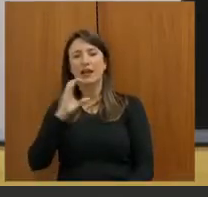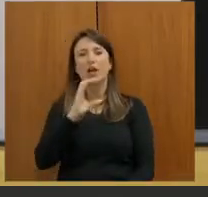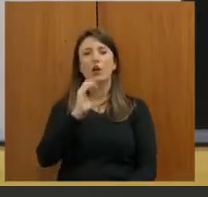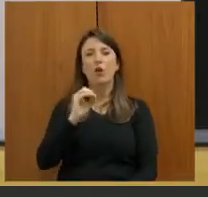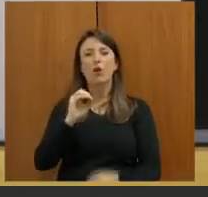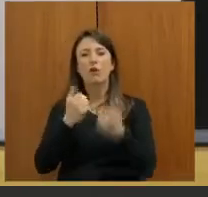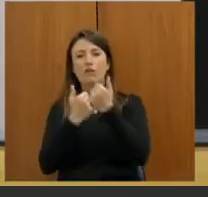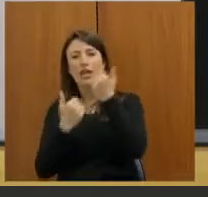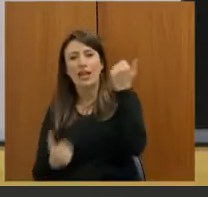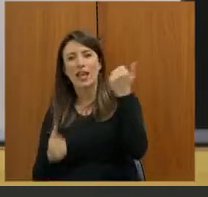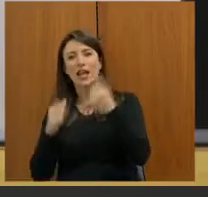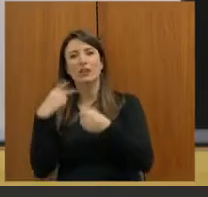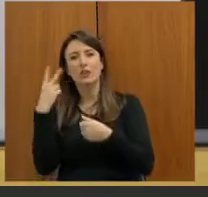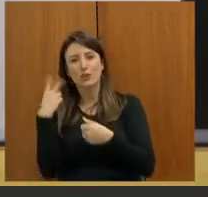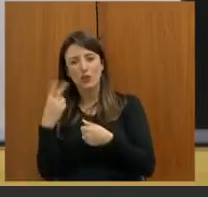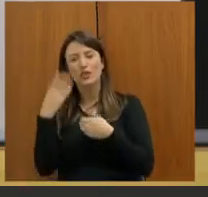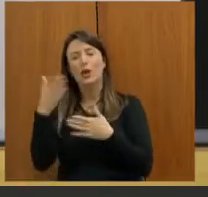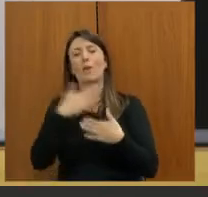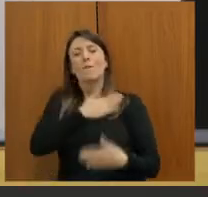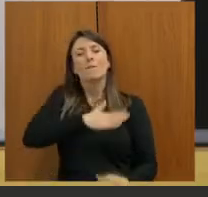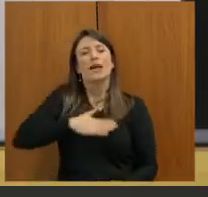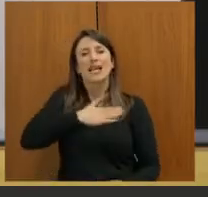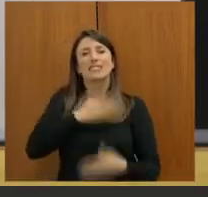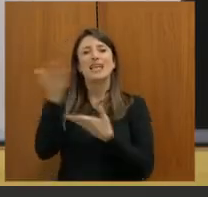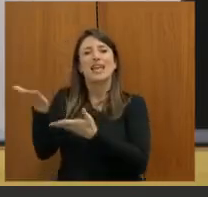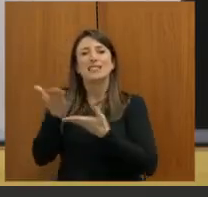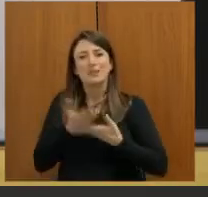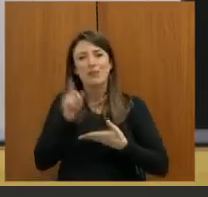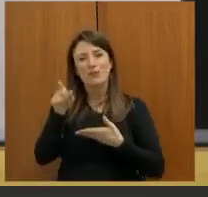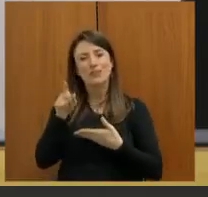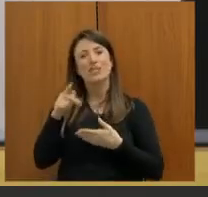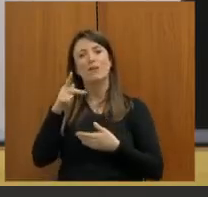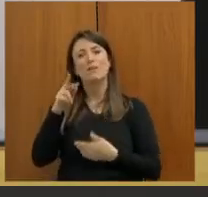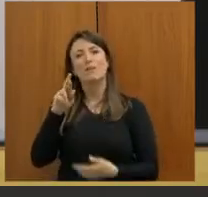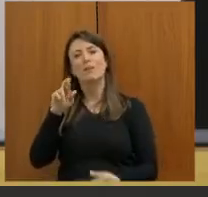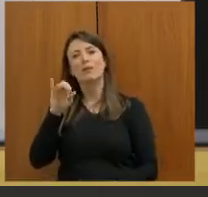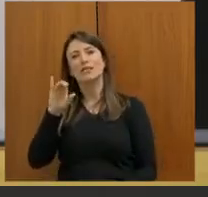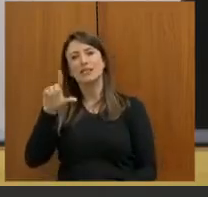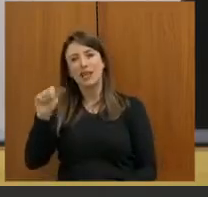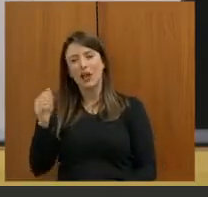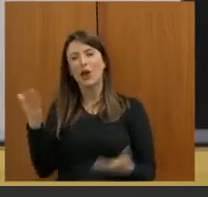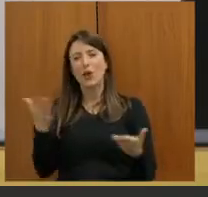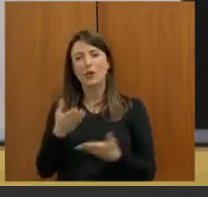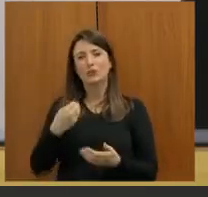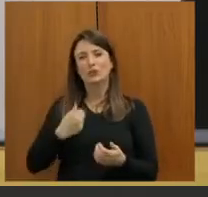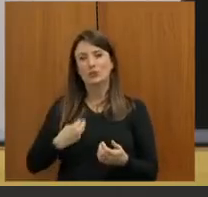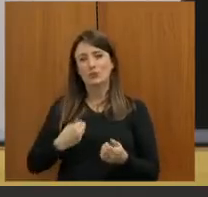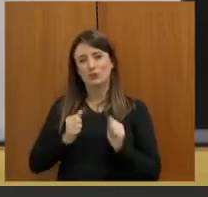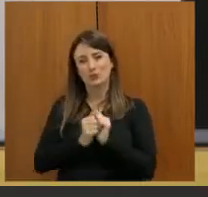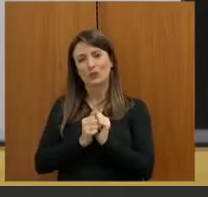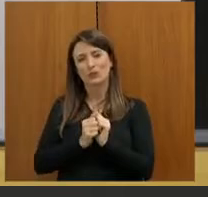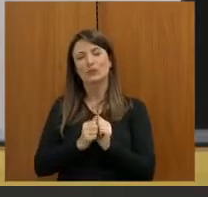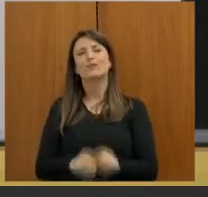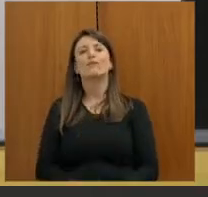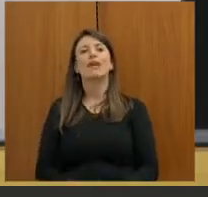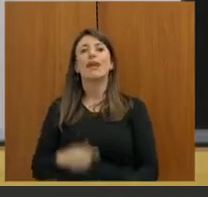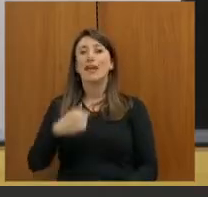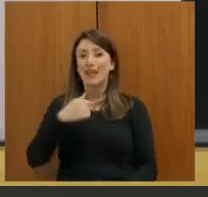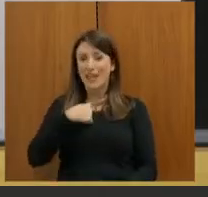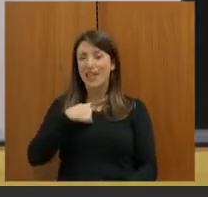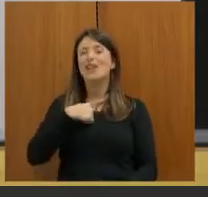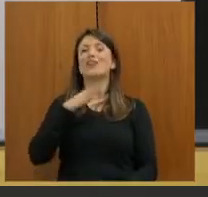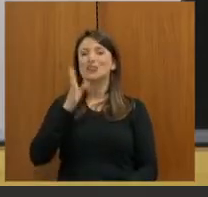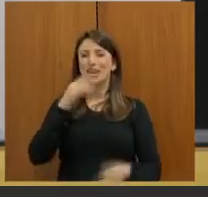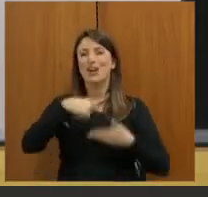prazer Priscila hoje receber que o nosso debate né eu que fui convidada para estar com